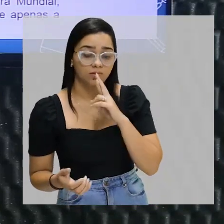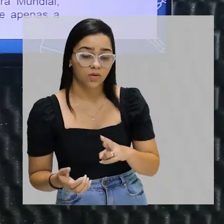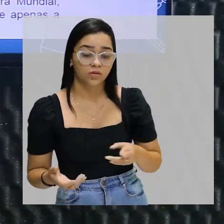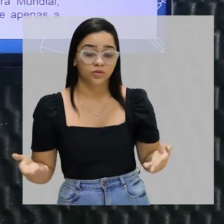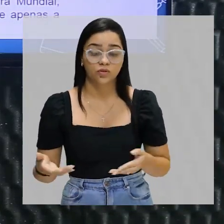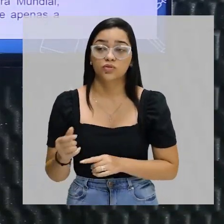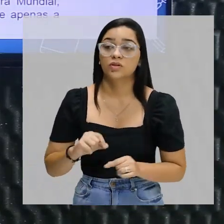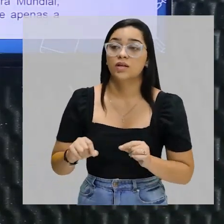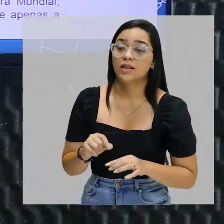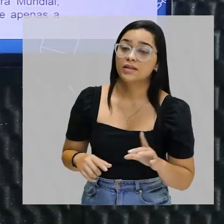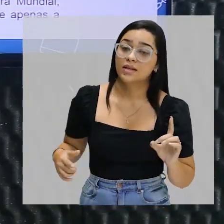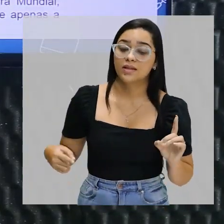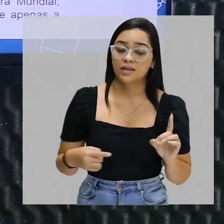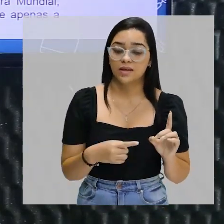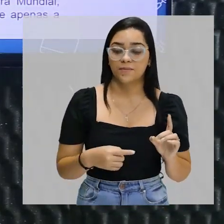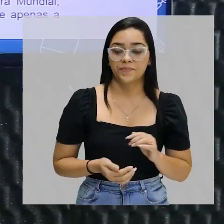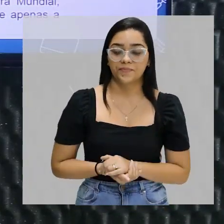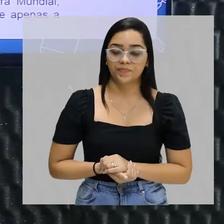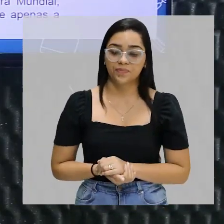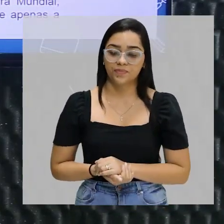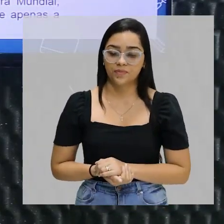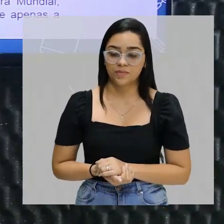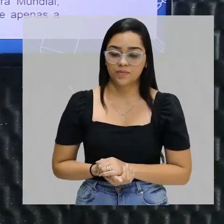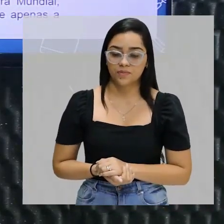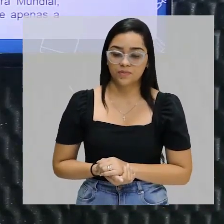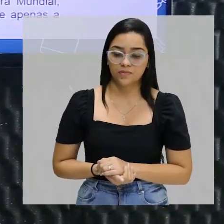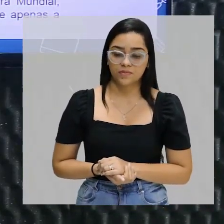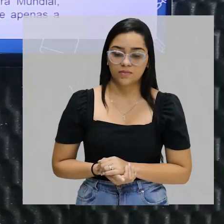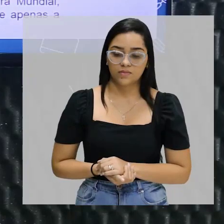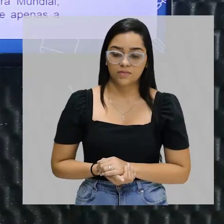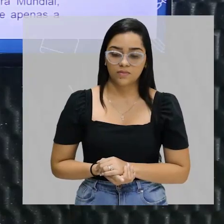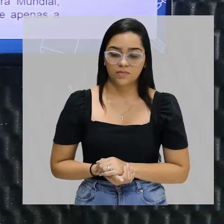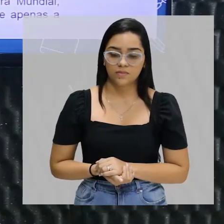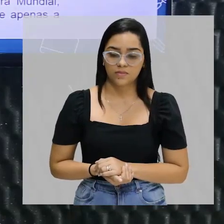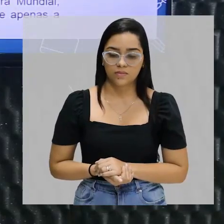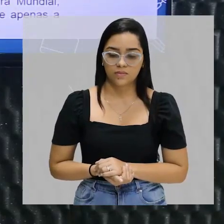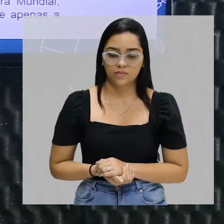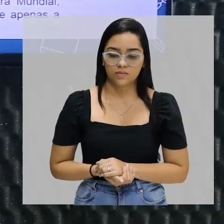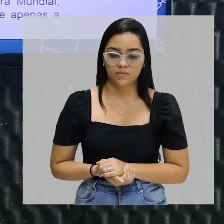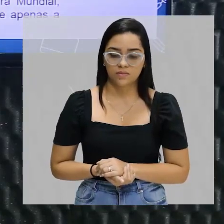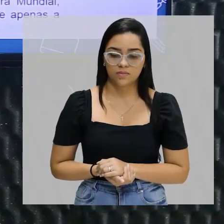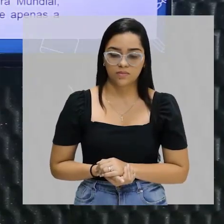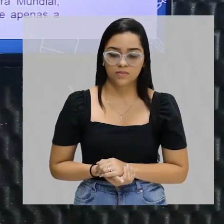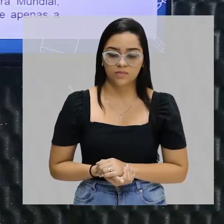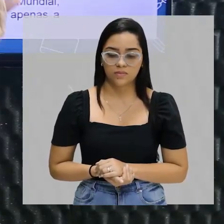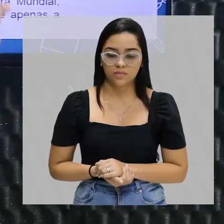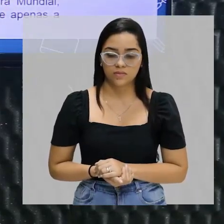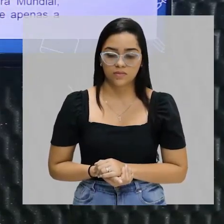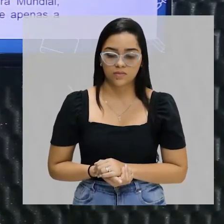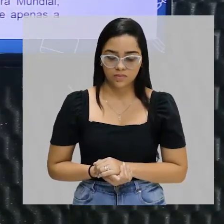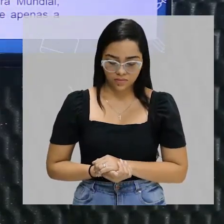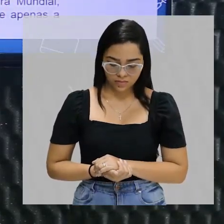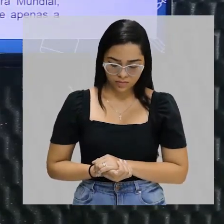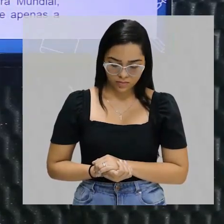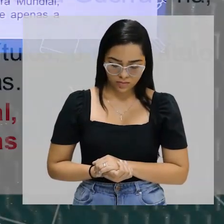por exclusão vai ser a letra D Alemanha derrotada na segunda guerra mundial teve o seu território dividido em duas partes a Alemanha